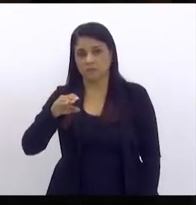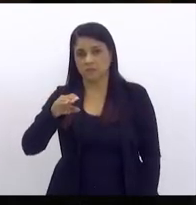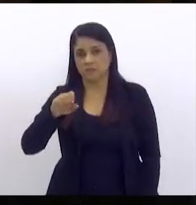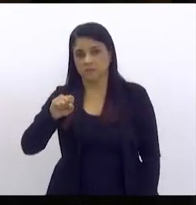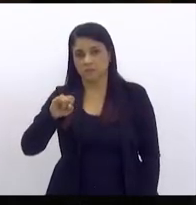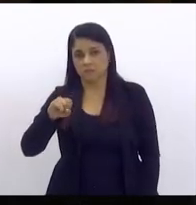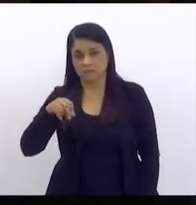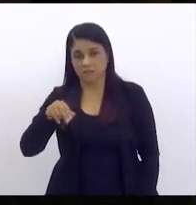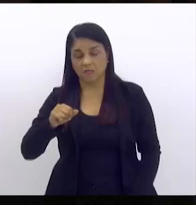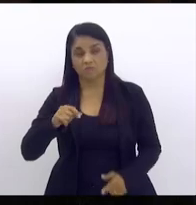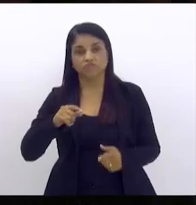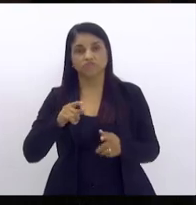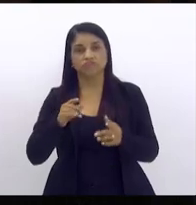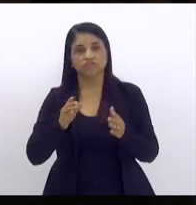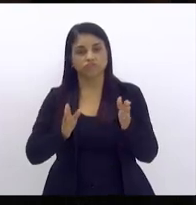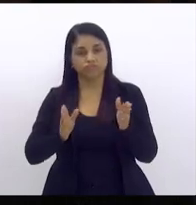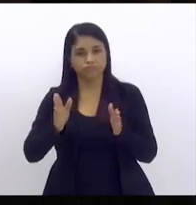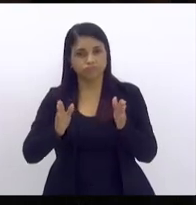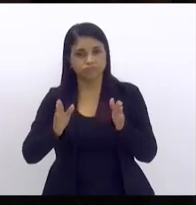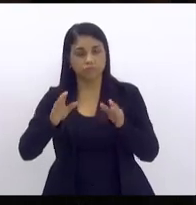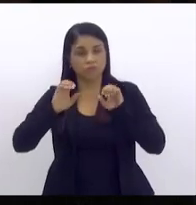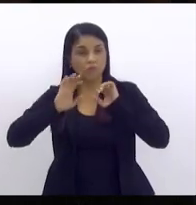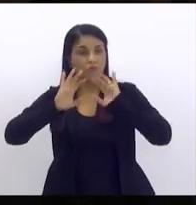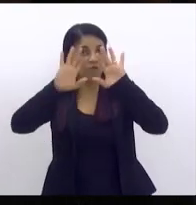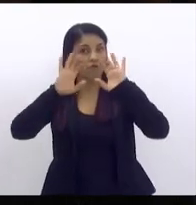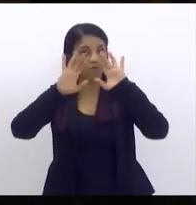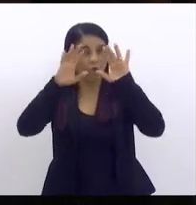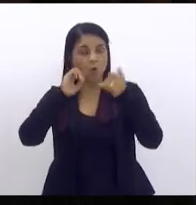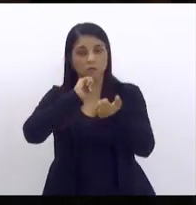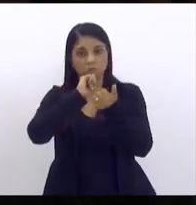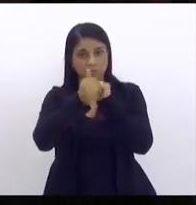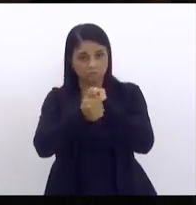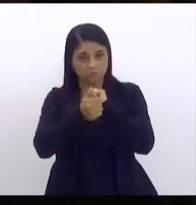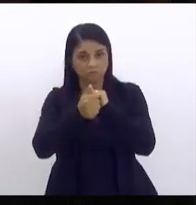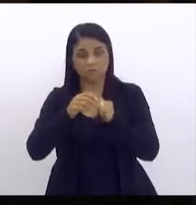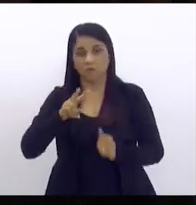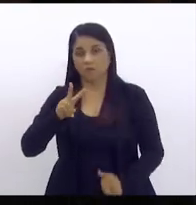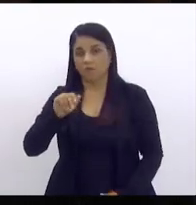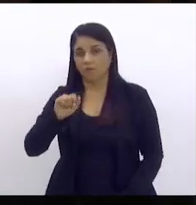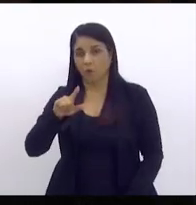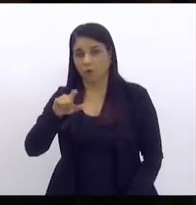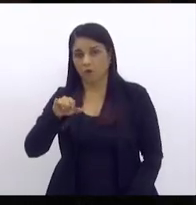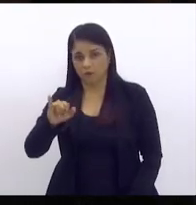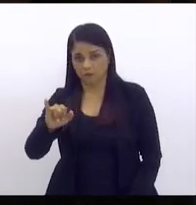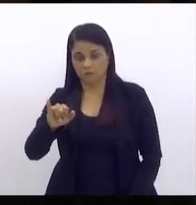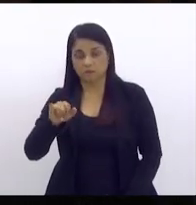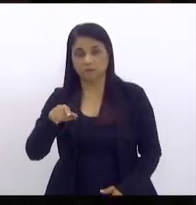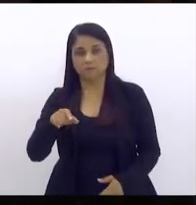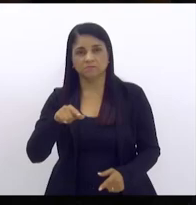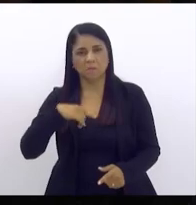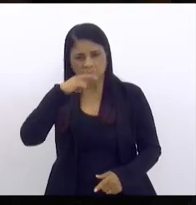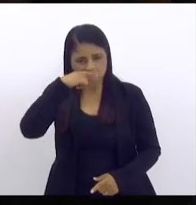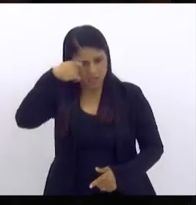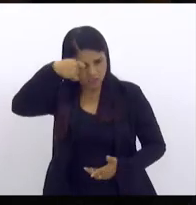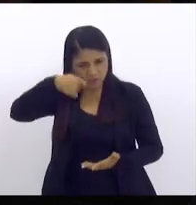feminino. É impressionante o teor não só machista, misógino e violento